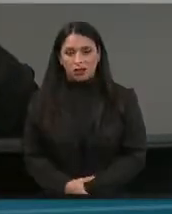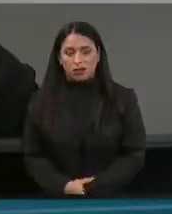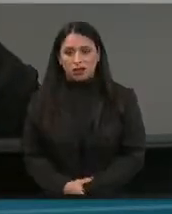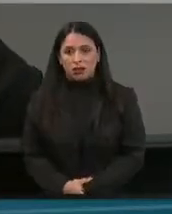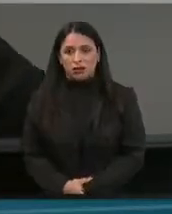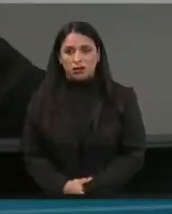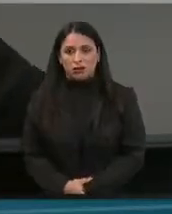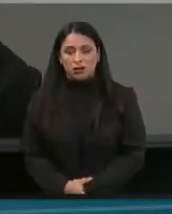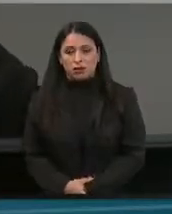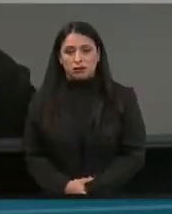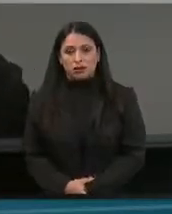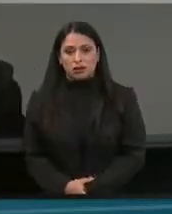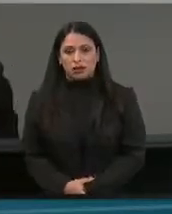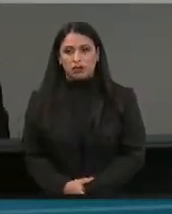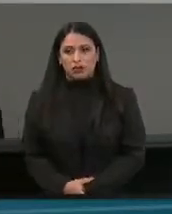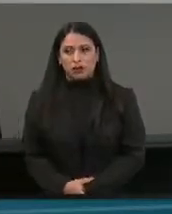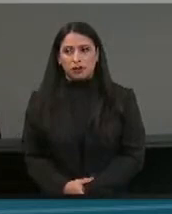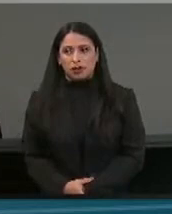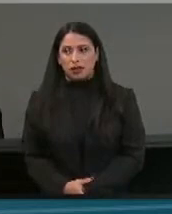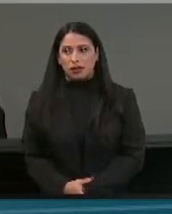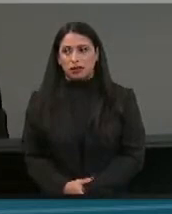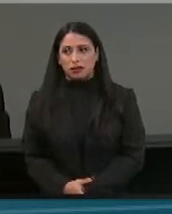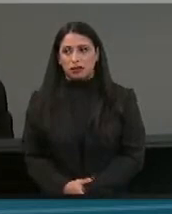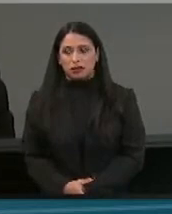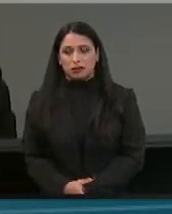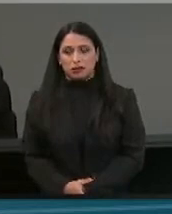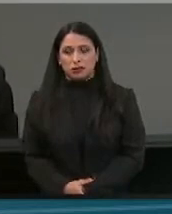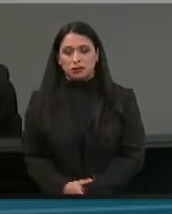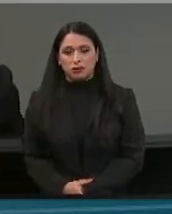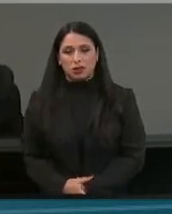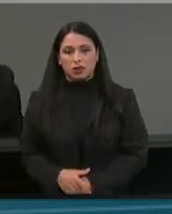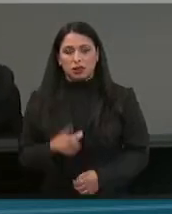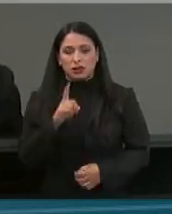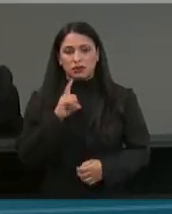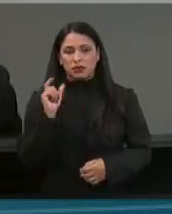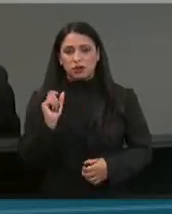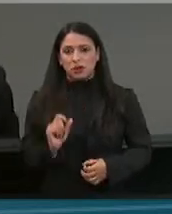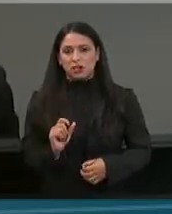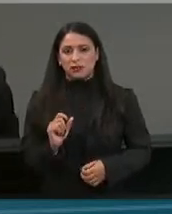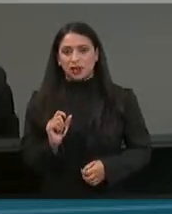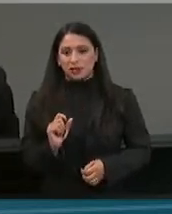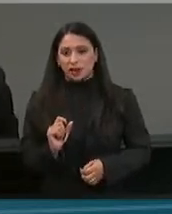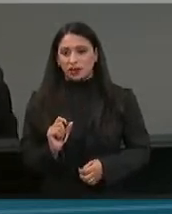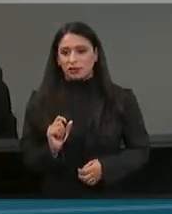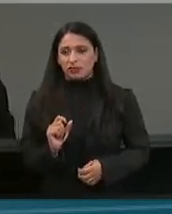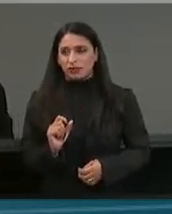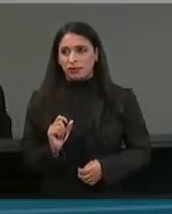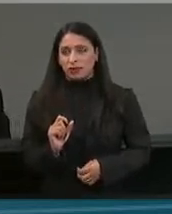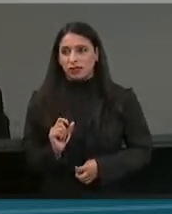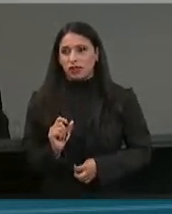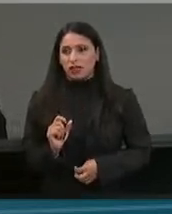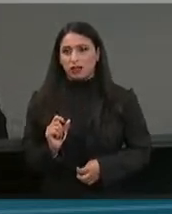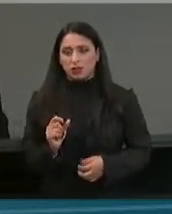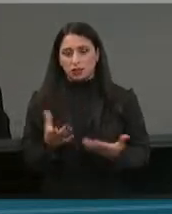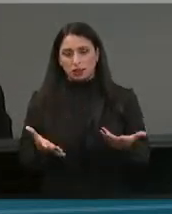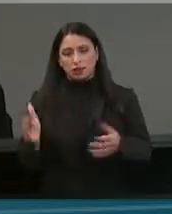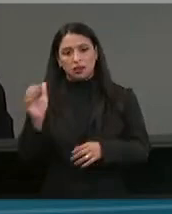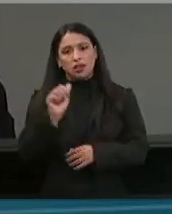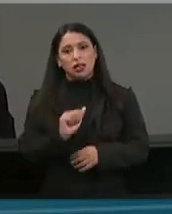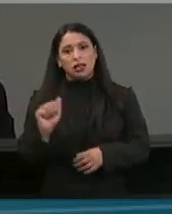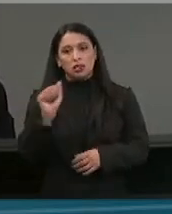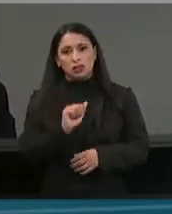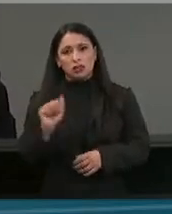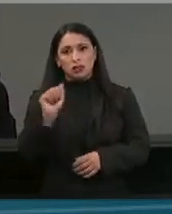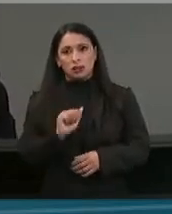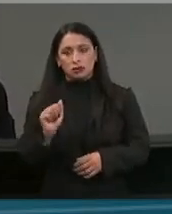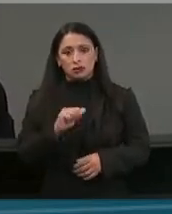Muito obrigado, Dr. Francisco Brito Cruz, diretor executivo da Internet Lab. E agora, para falar pela Associação Brasileira de